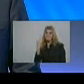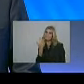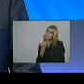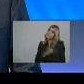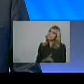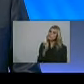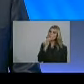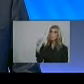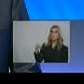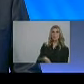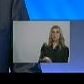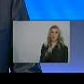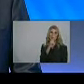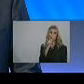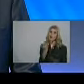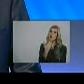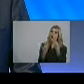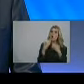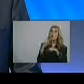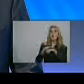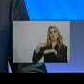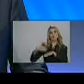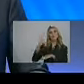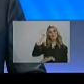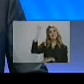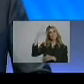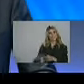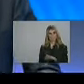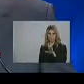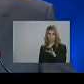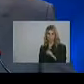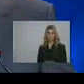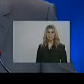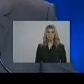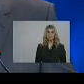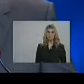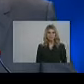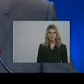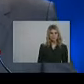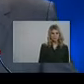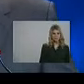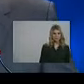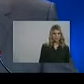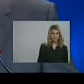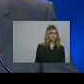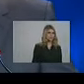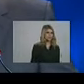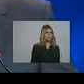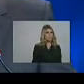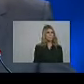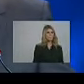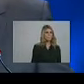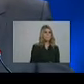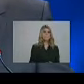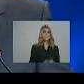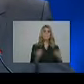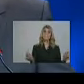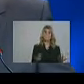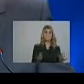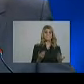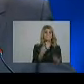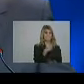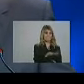esteve aqui, mas a conversa segue para o futuro do Rio de Janeiro. Ok, candidato. Então, atualizando a questão do candidato